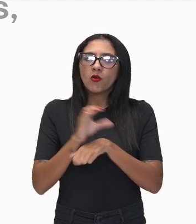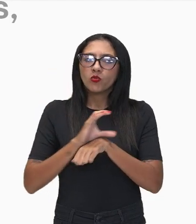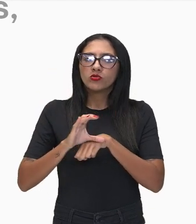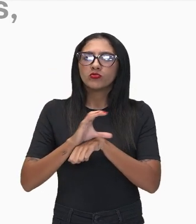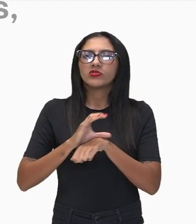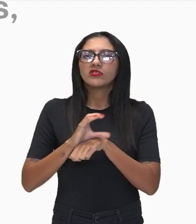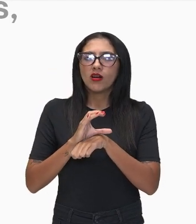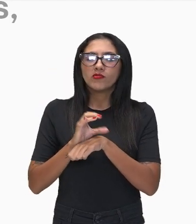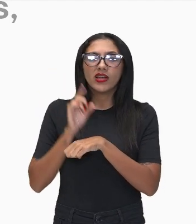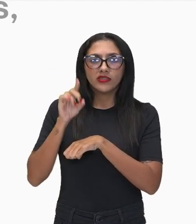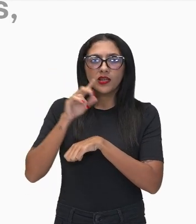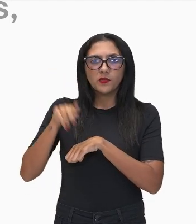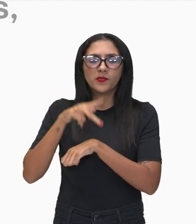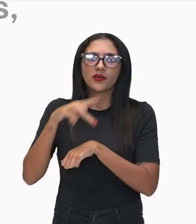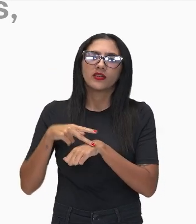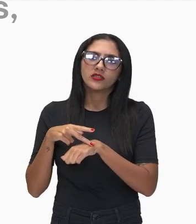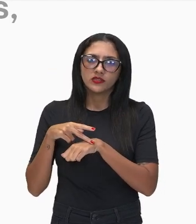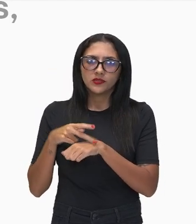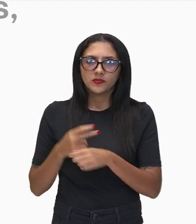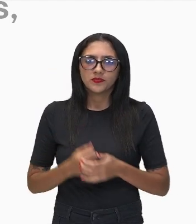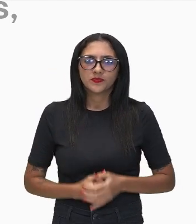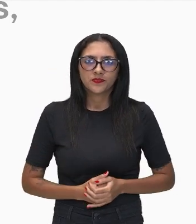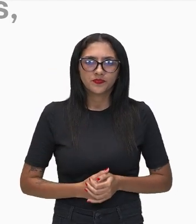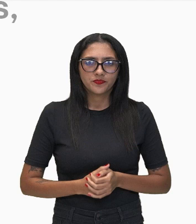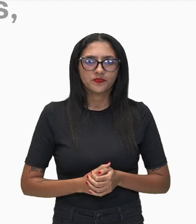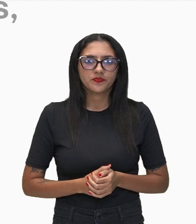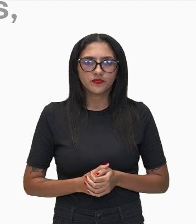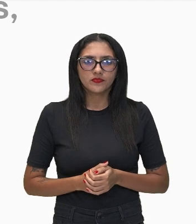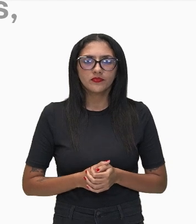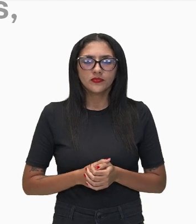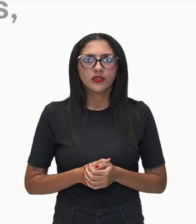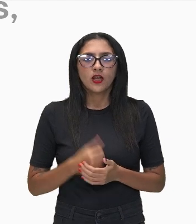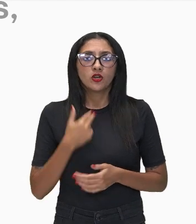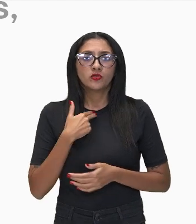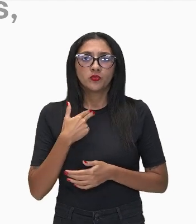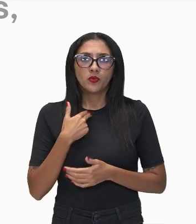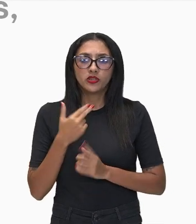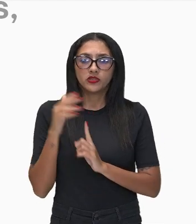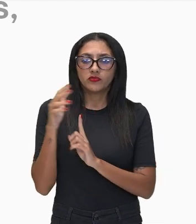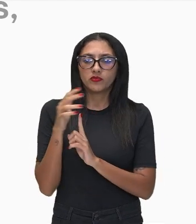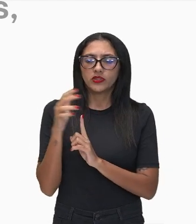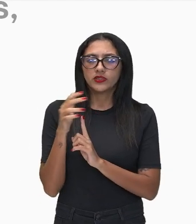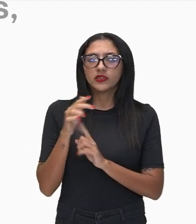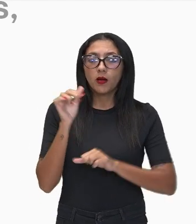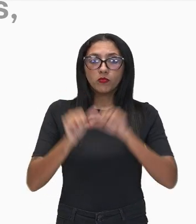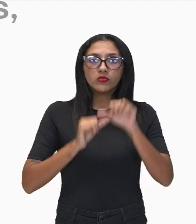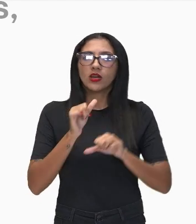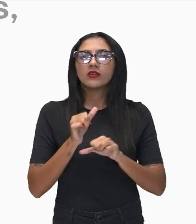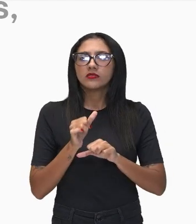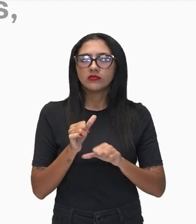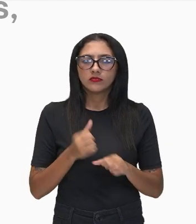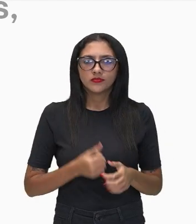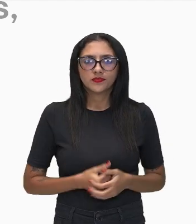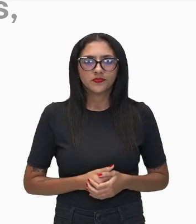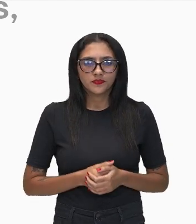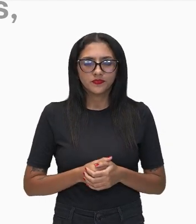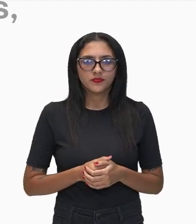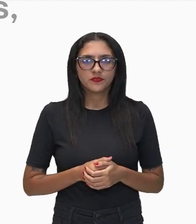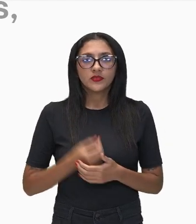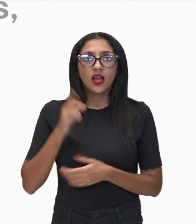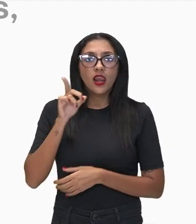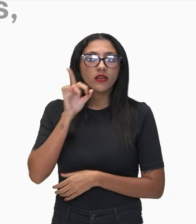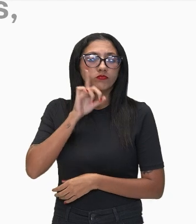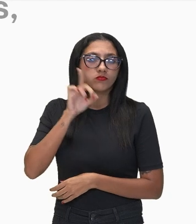não ultrapassando, né, o que está previsto na lei pelo governo central. E aí, lá nos Estados Unidos,